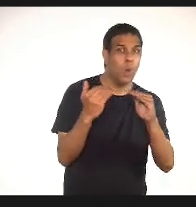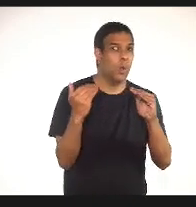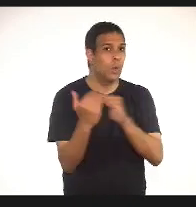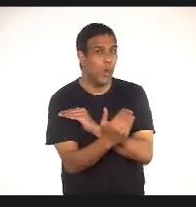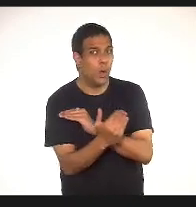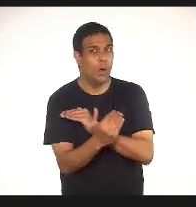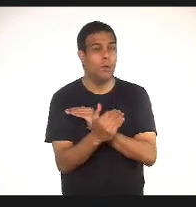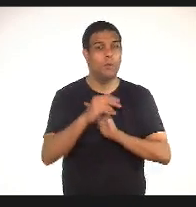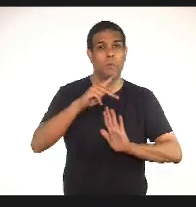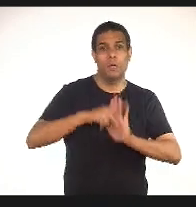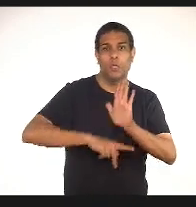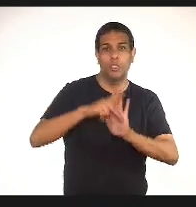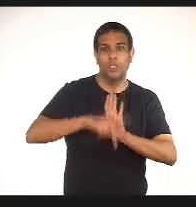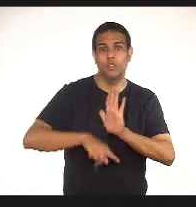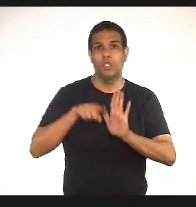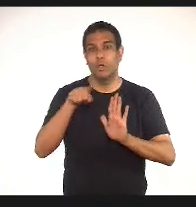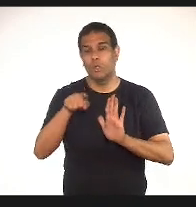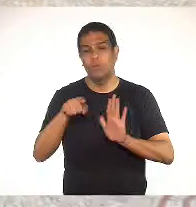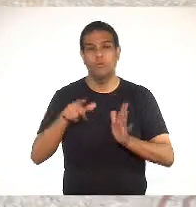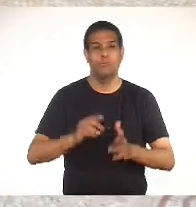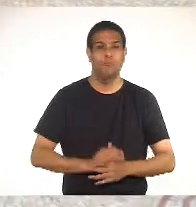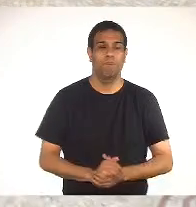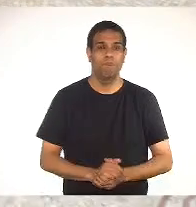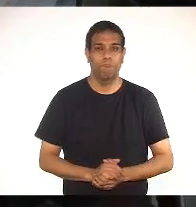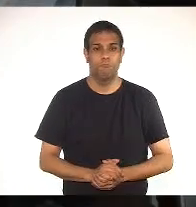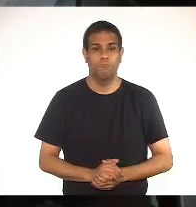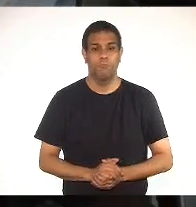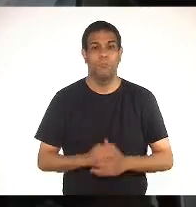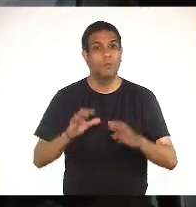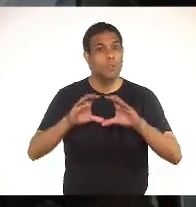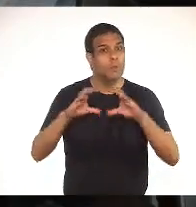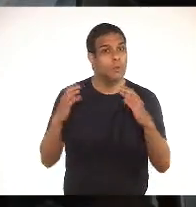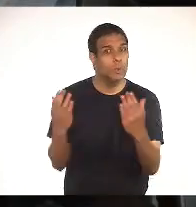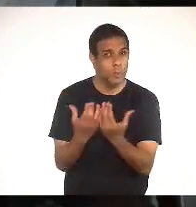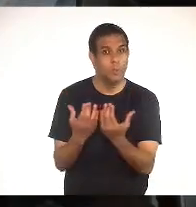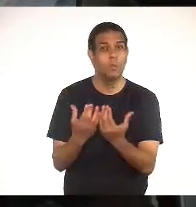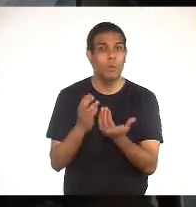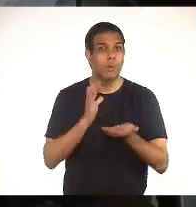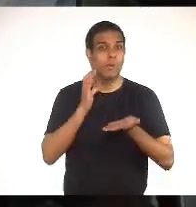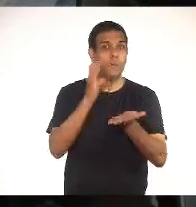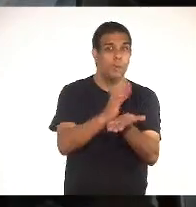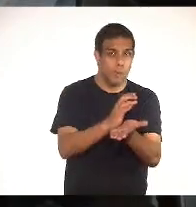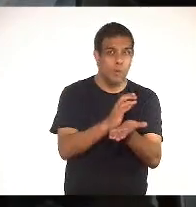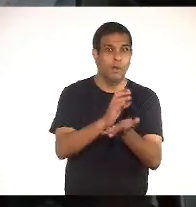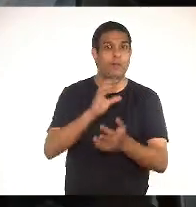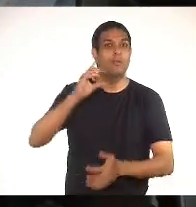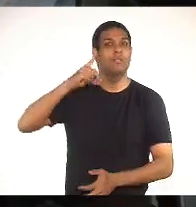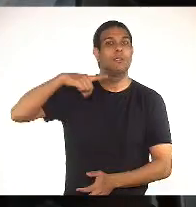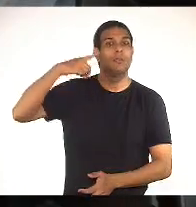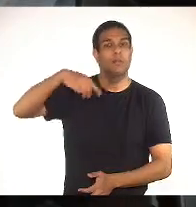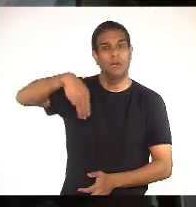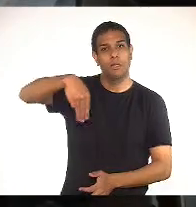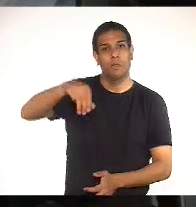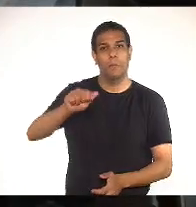Desculpa. Acompanha a Fechado. CCJ. Pela Comissão de Orçamento, deputado Márcio Pacheco.